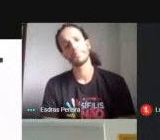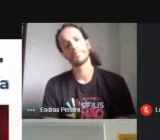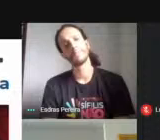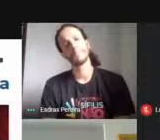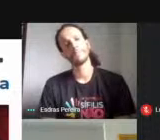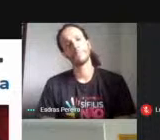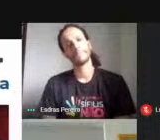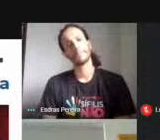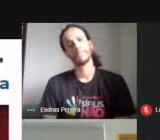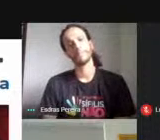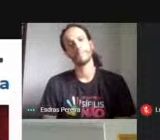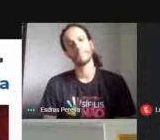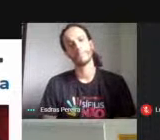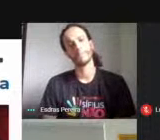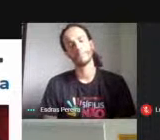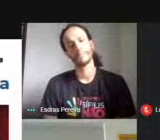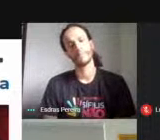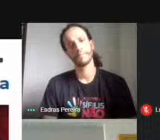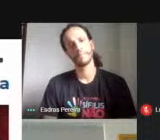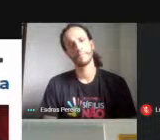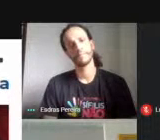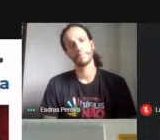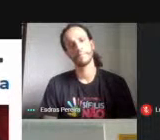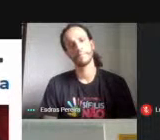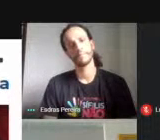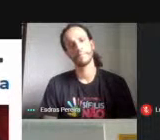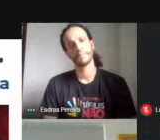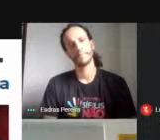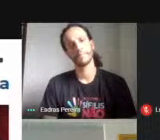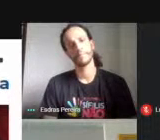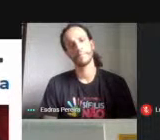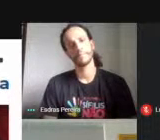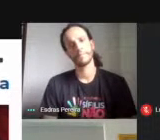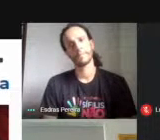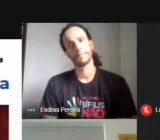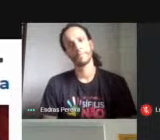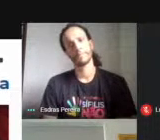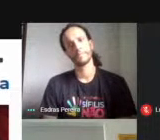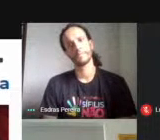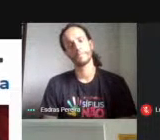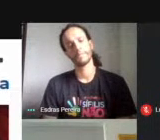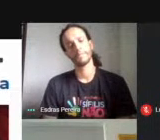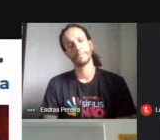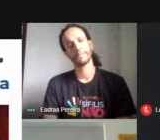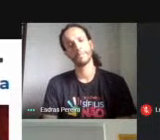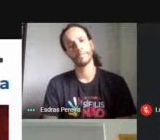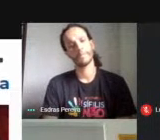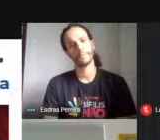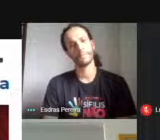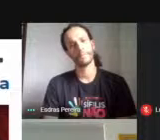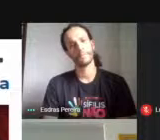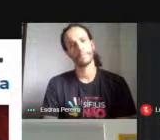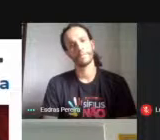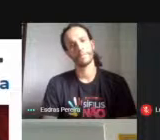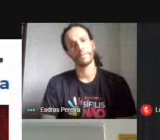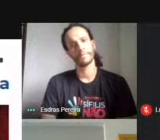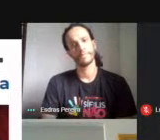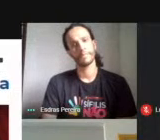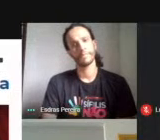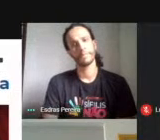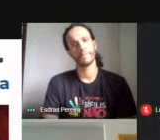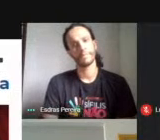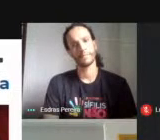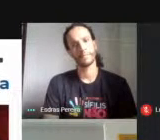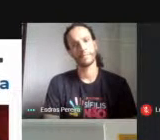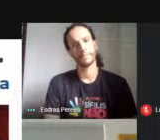secundária, as manchinhas que aparecem no corpo, né, subindo para o pescoço,